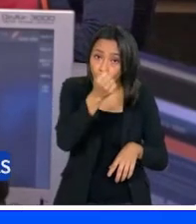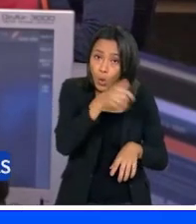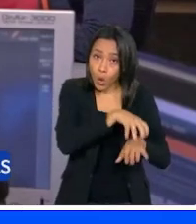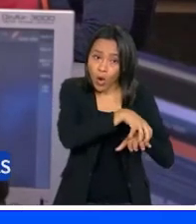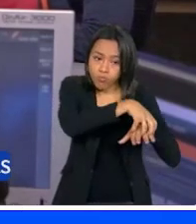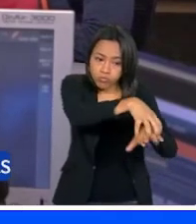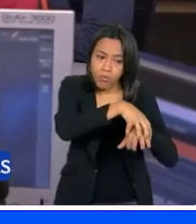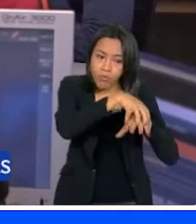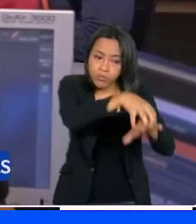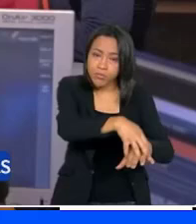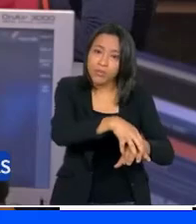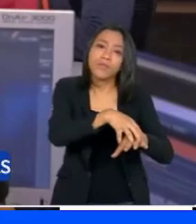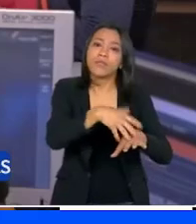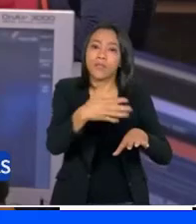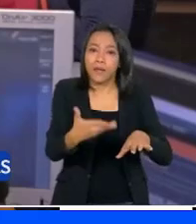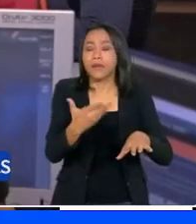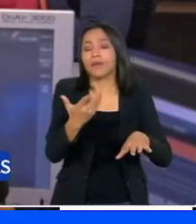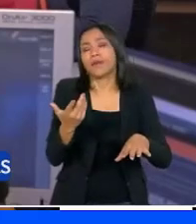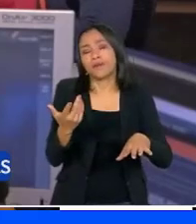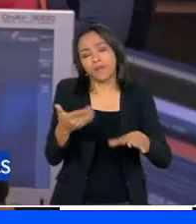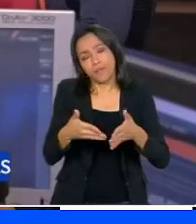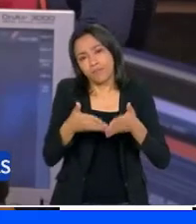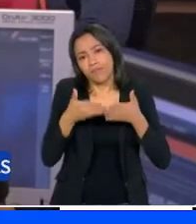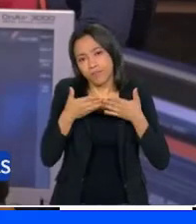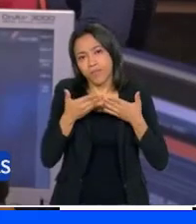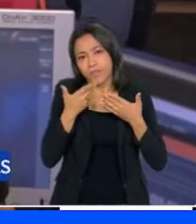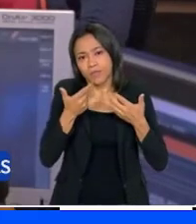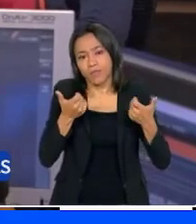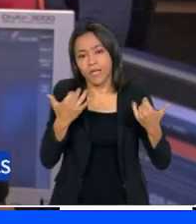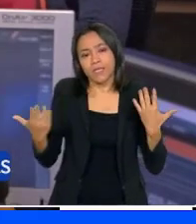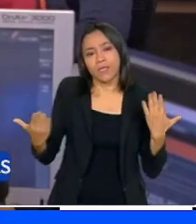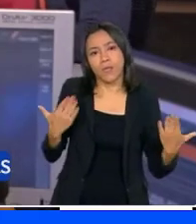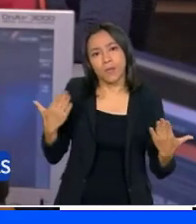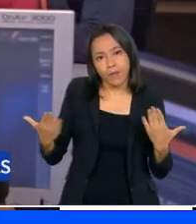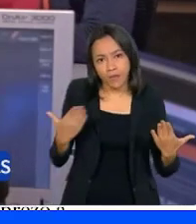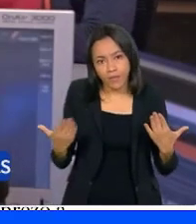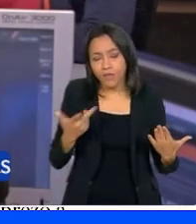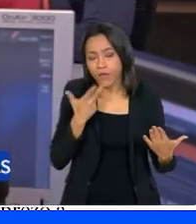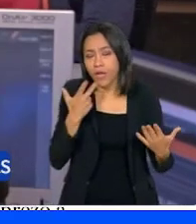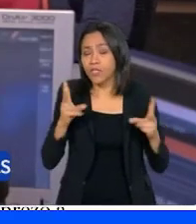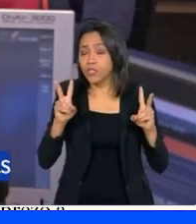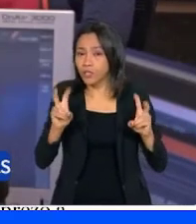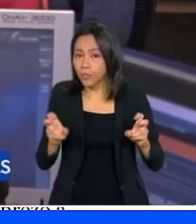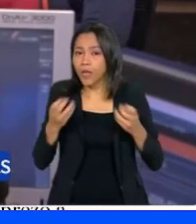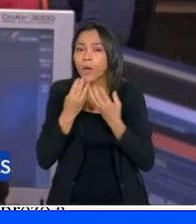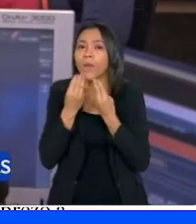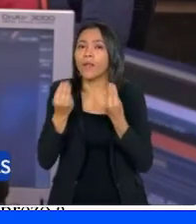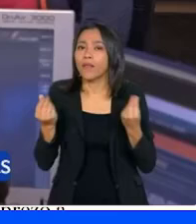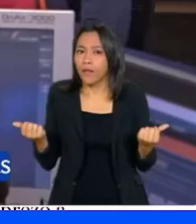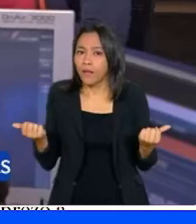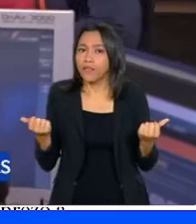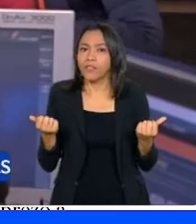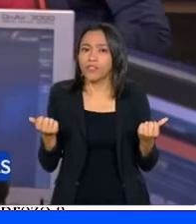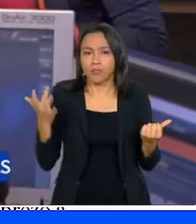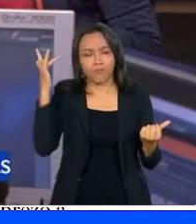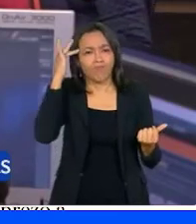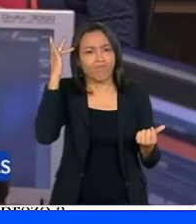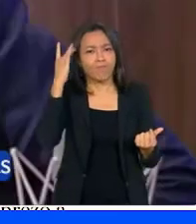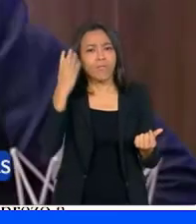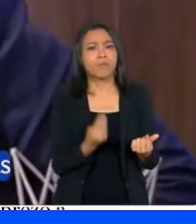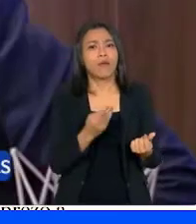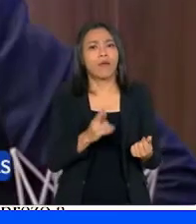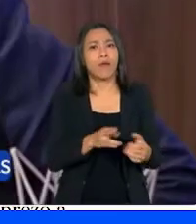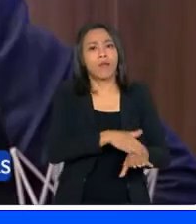rodovia melhor para rodar. Queria que o senhor fizesse essa relação para a gente e falasse um pouco da qualidade dessas rodovias brasileiras hoje.